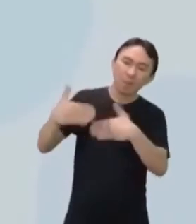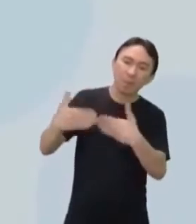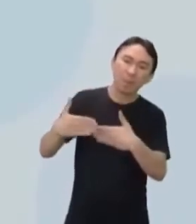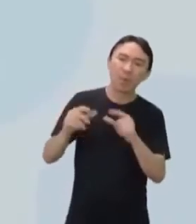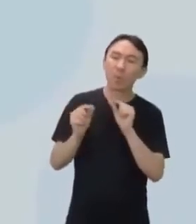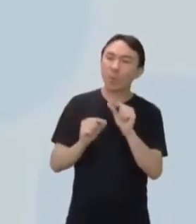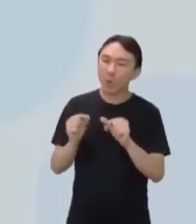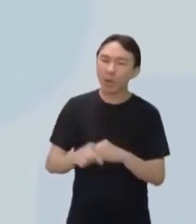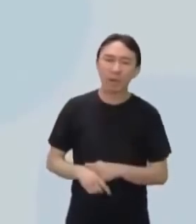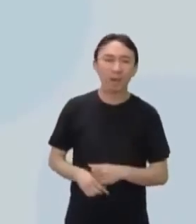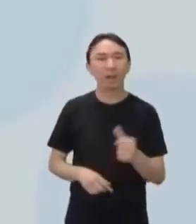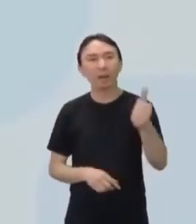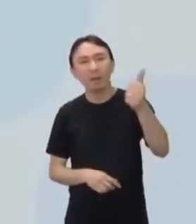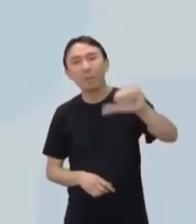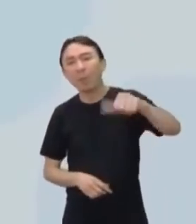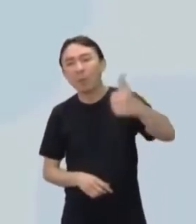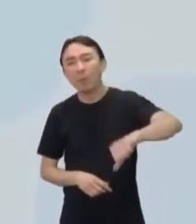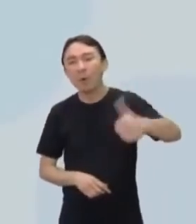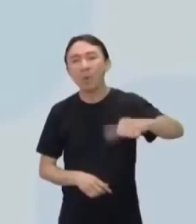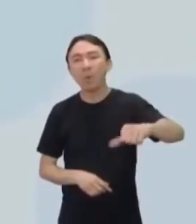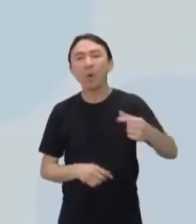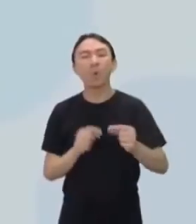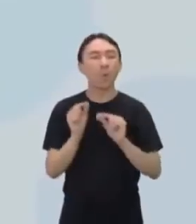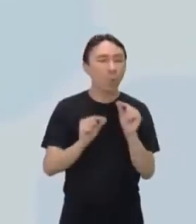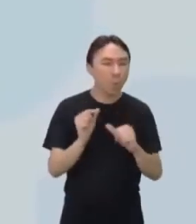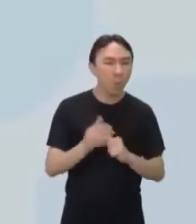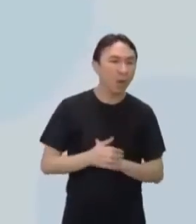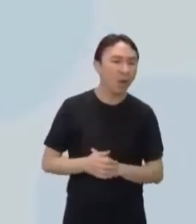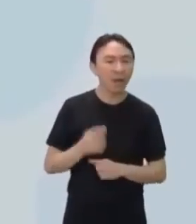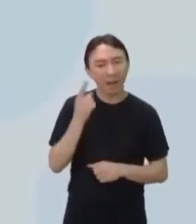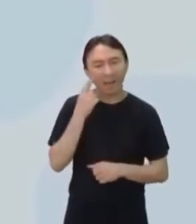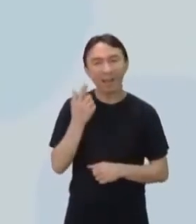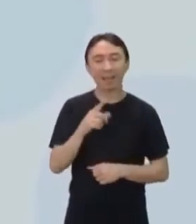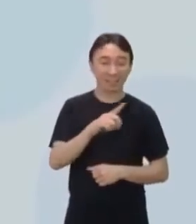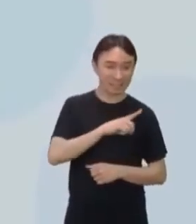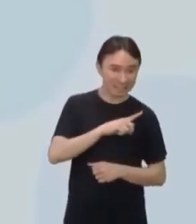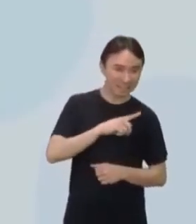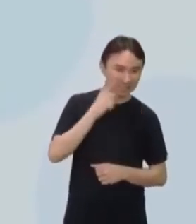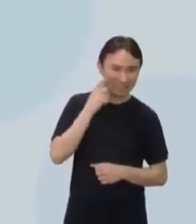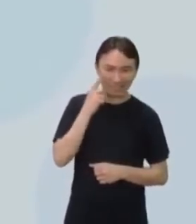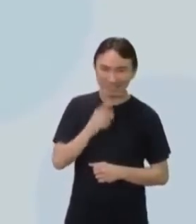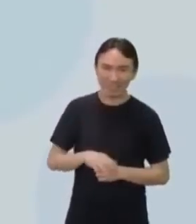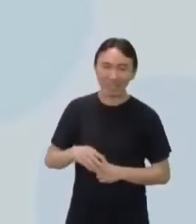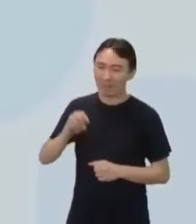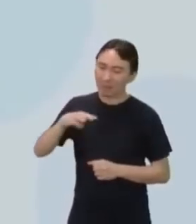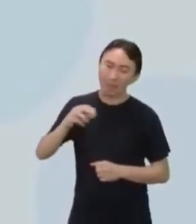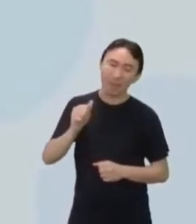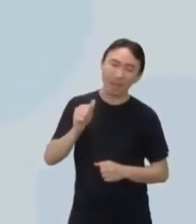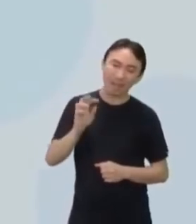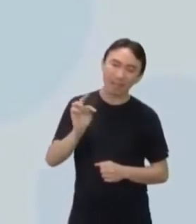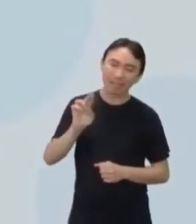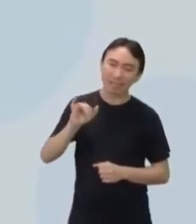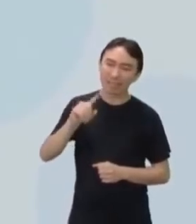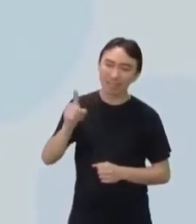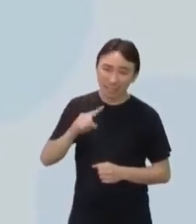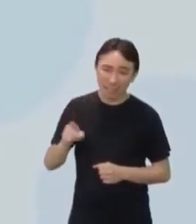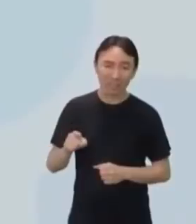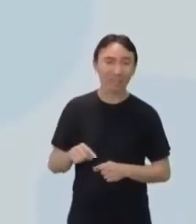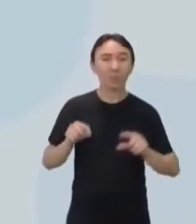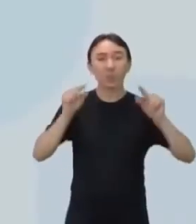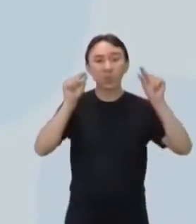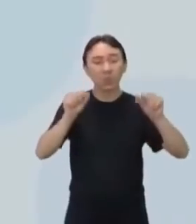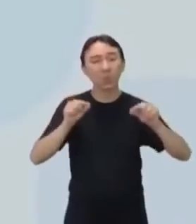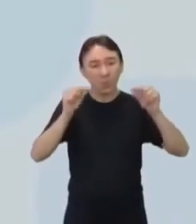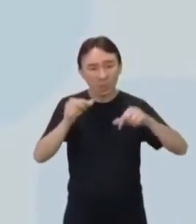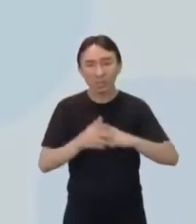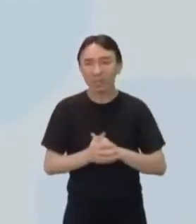componentes a serem avaliados, qual a matriz de referência, né? utilizada como base para esses